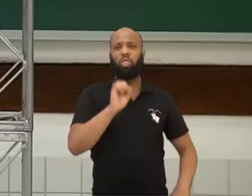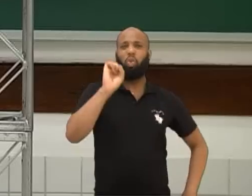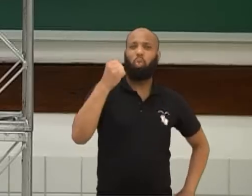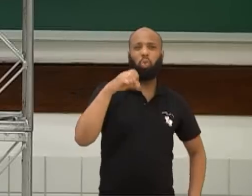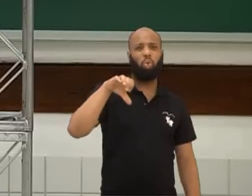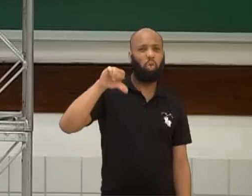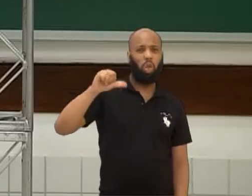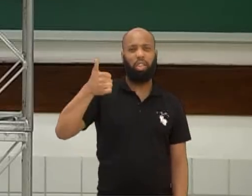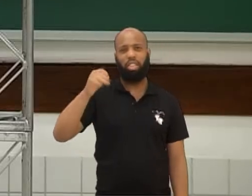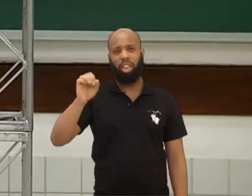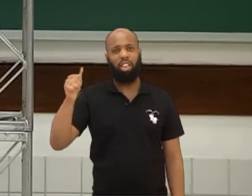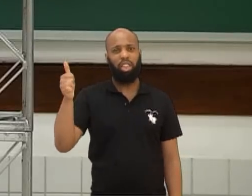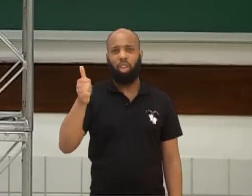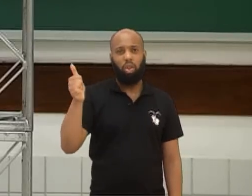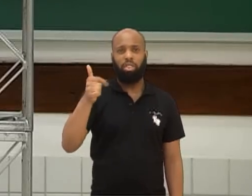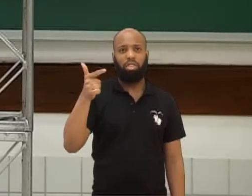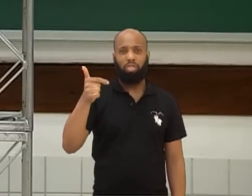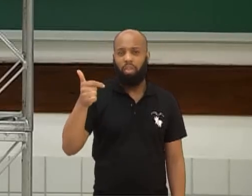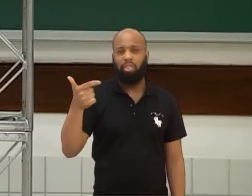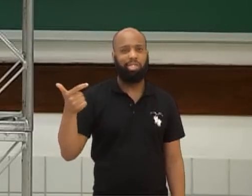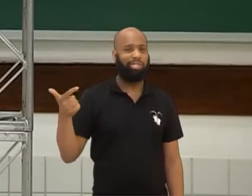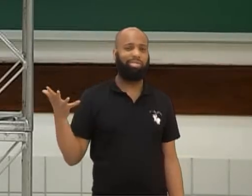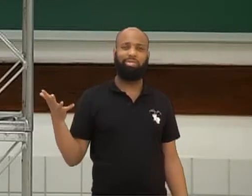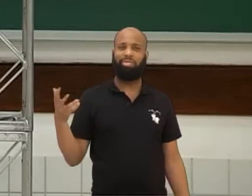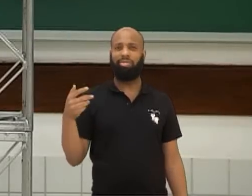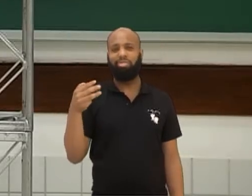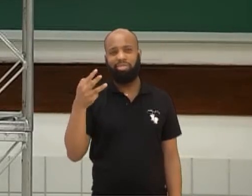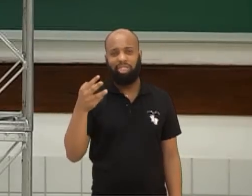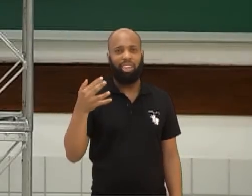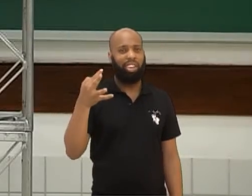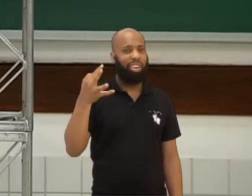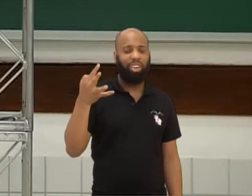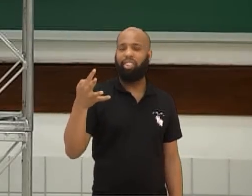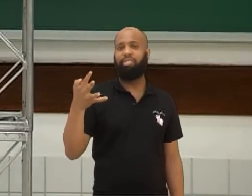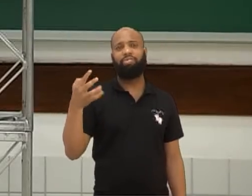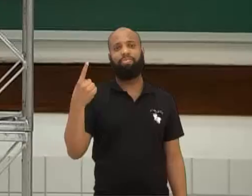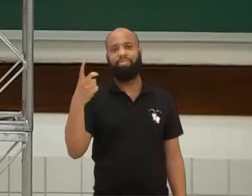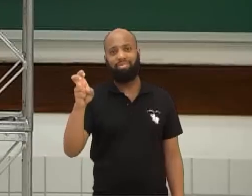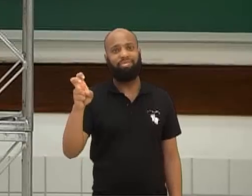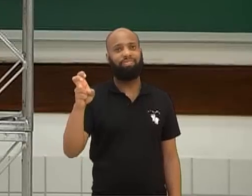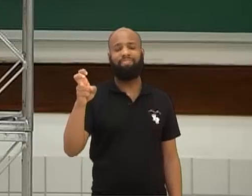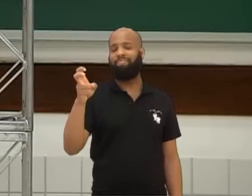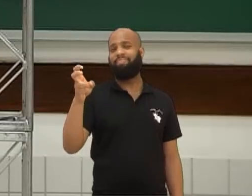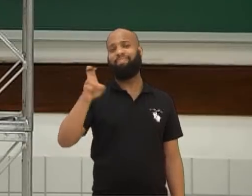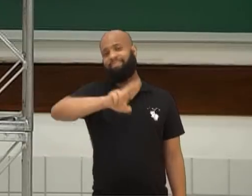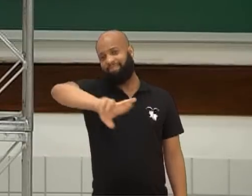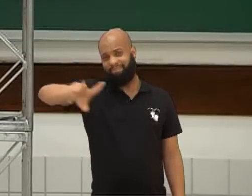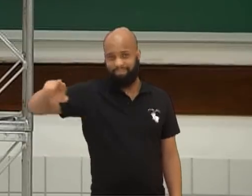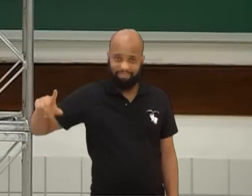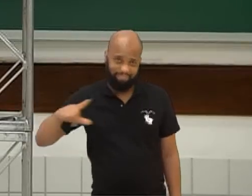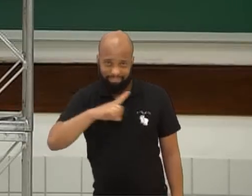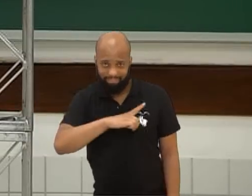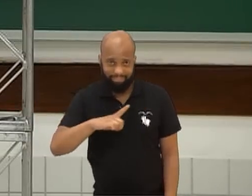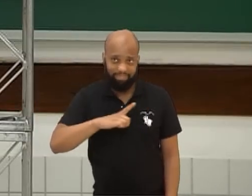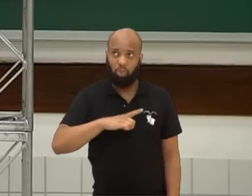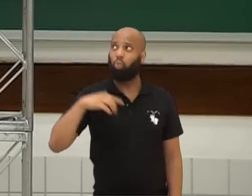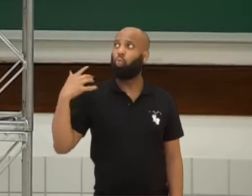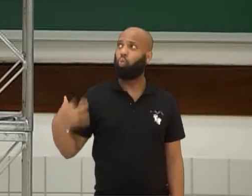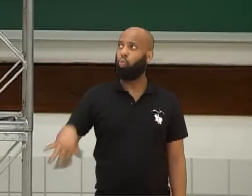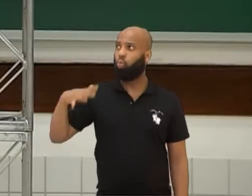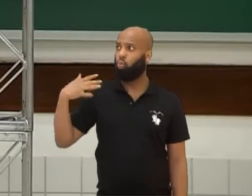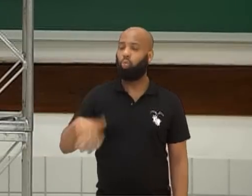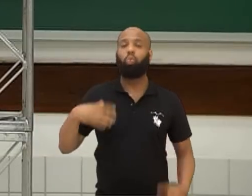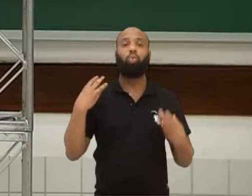8, 9, 10, 11, 12, 13, 14, 15, etc. Né? Então, como é que